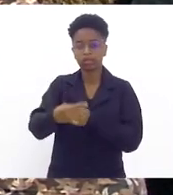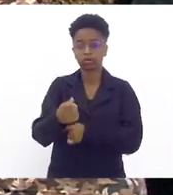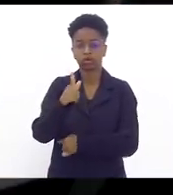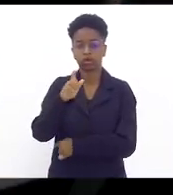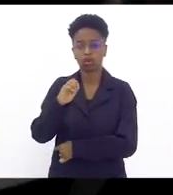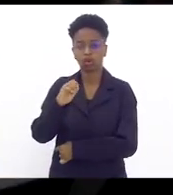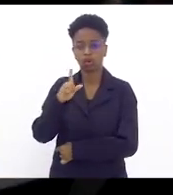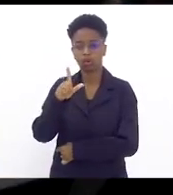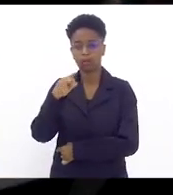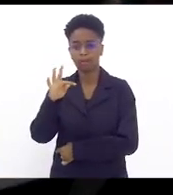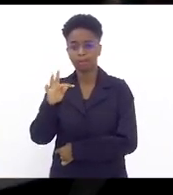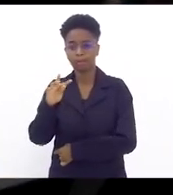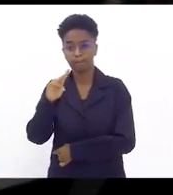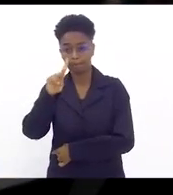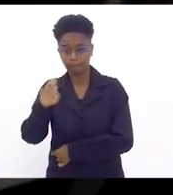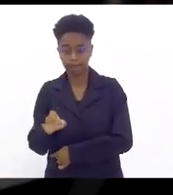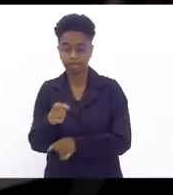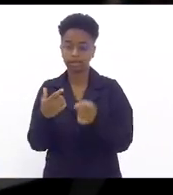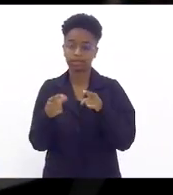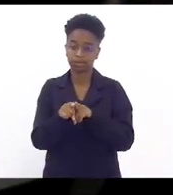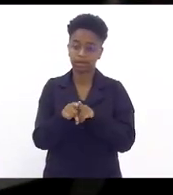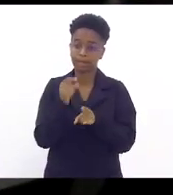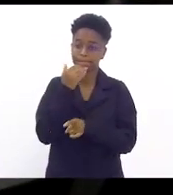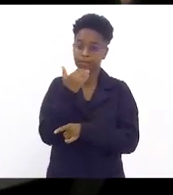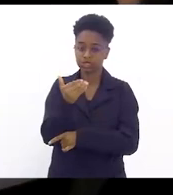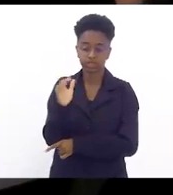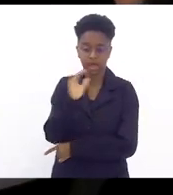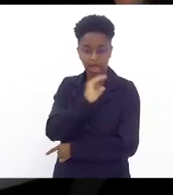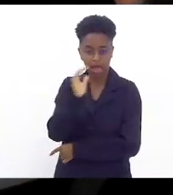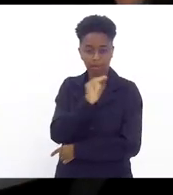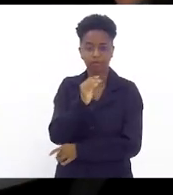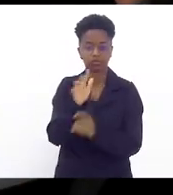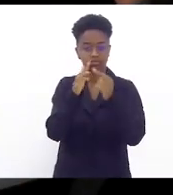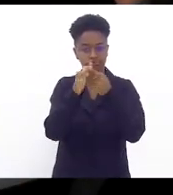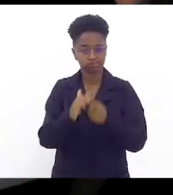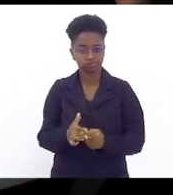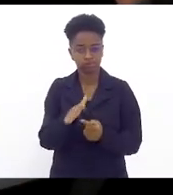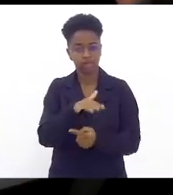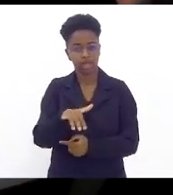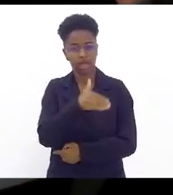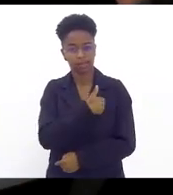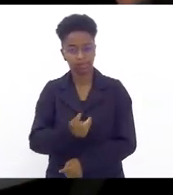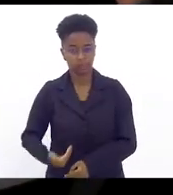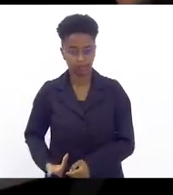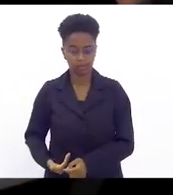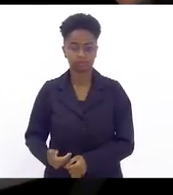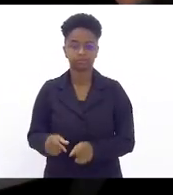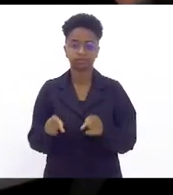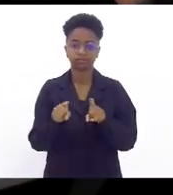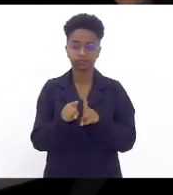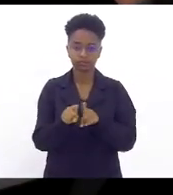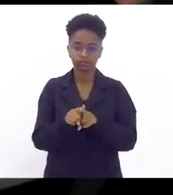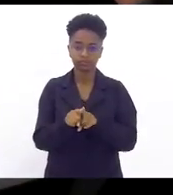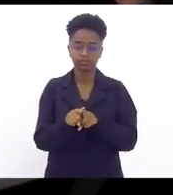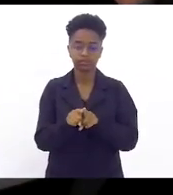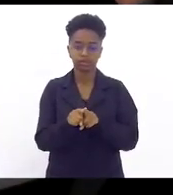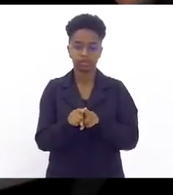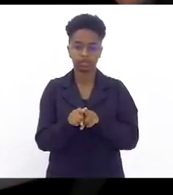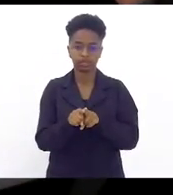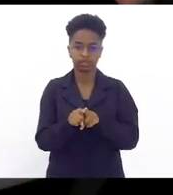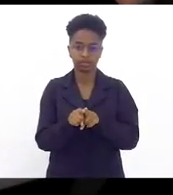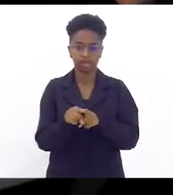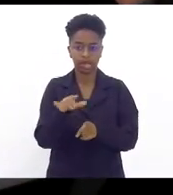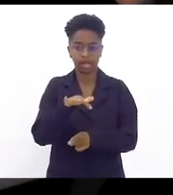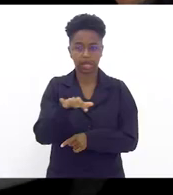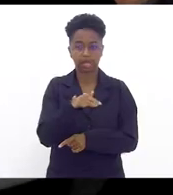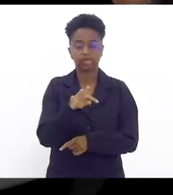solicitar aí A Urgência da manutenção do espaço público da rede técnica